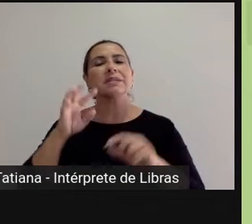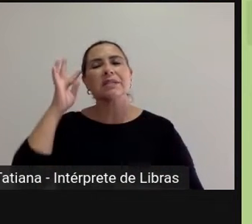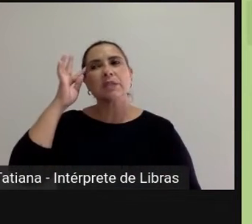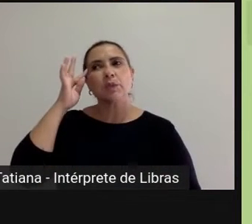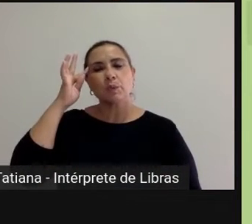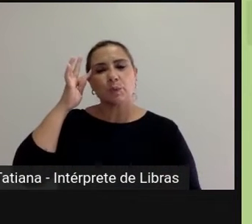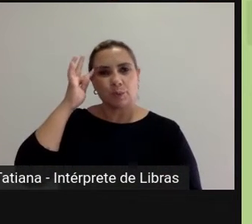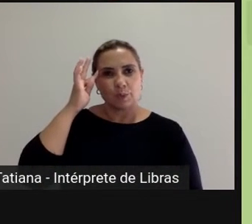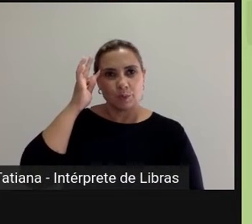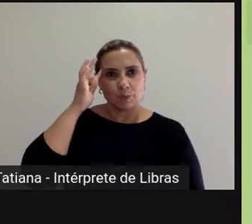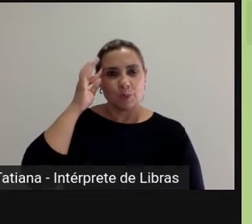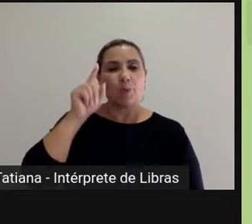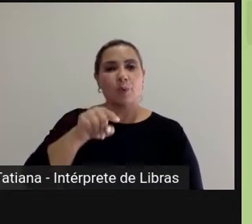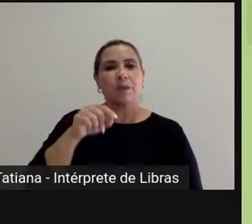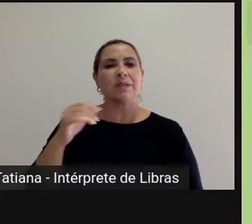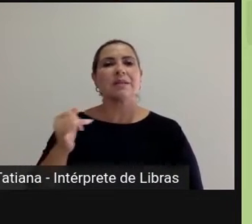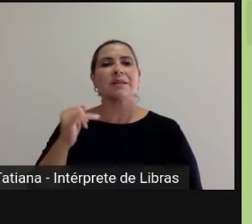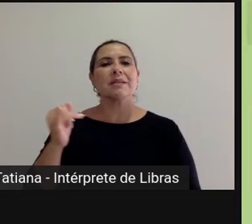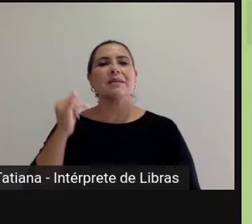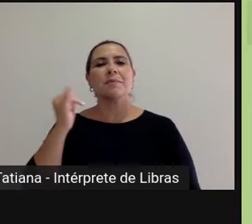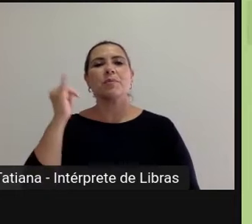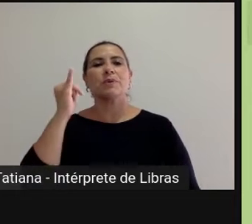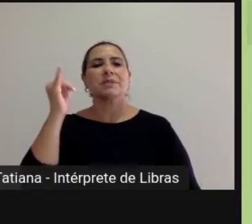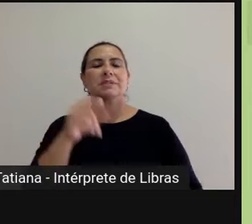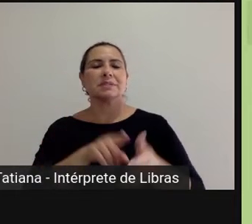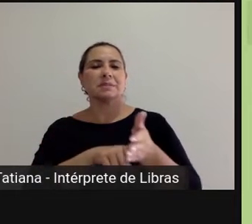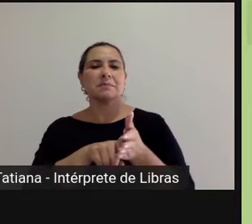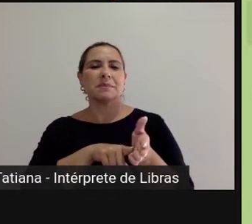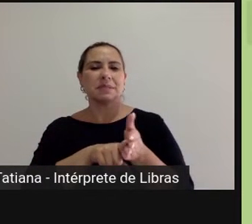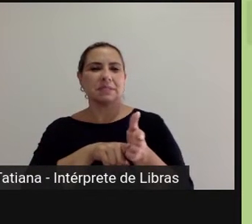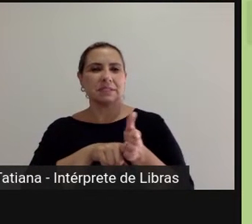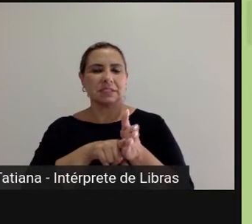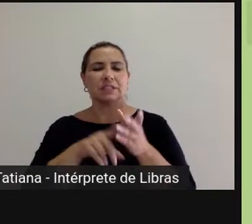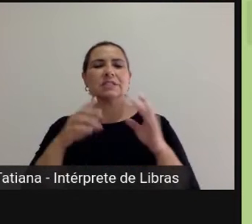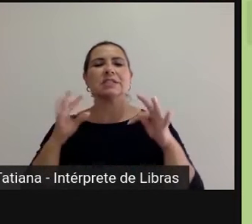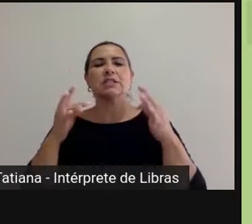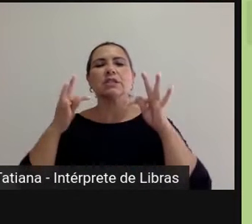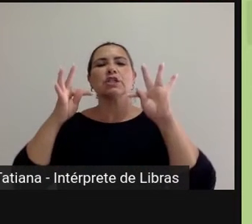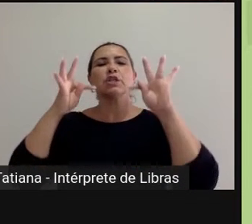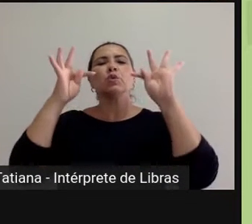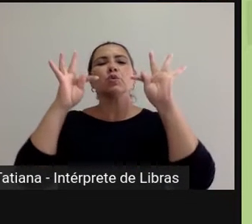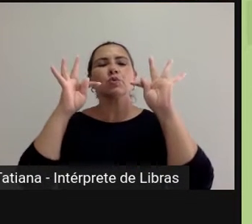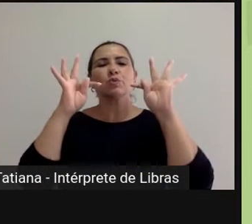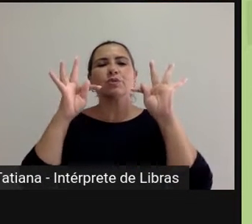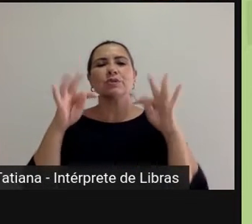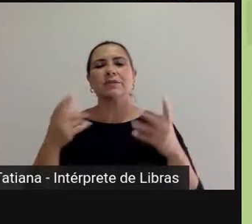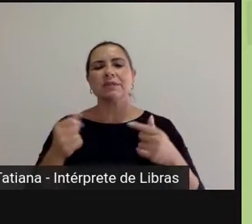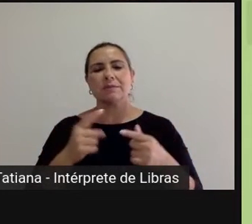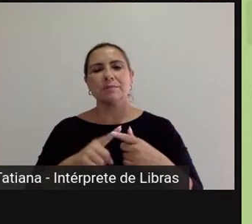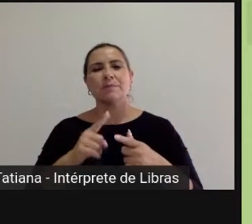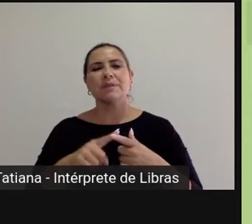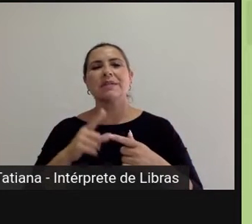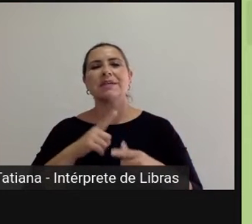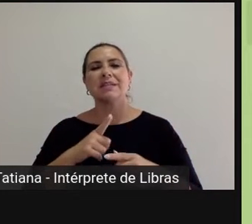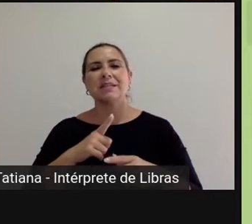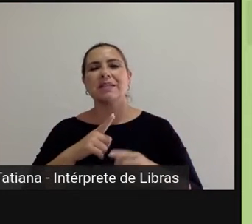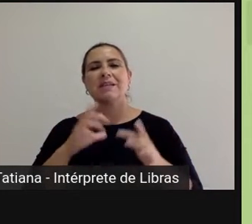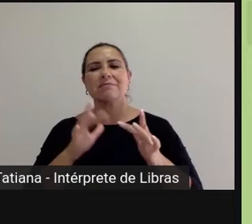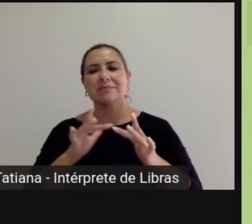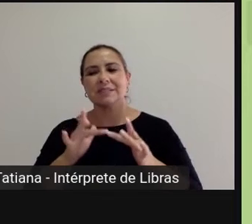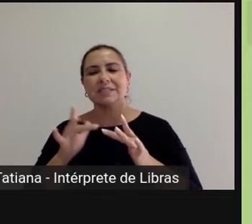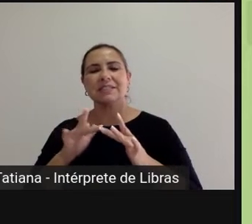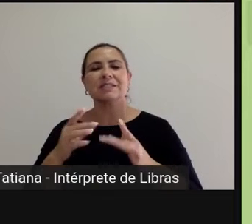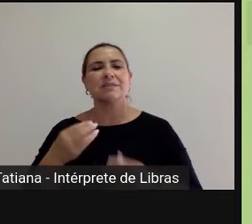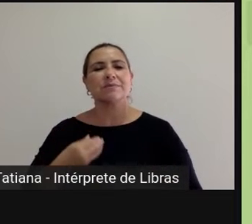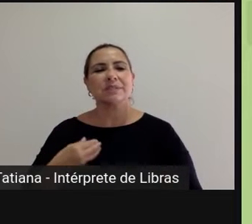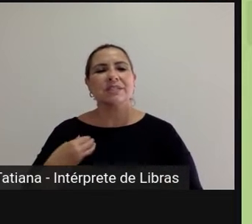é absolutamente fundamental nessa pesquisa é o enquadramento da tecnologia, que, não por coincidência, obviamente, está muito presente